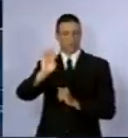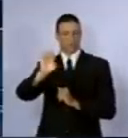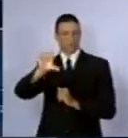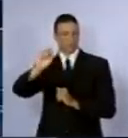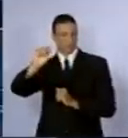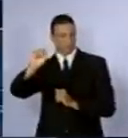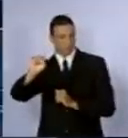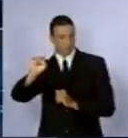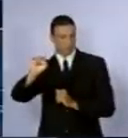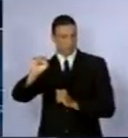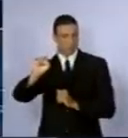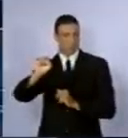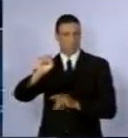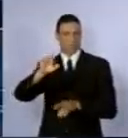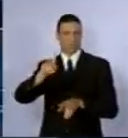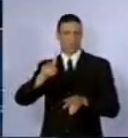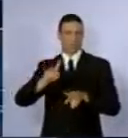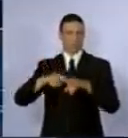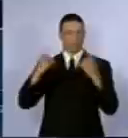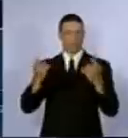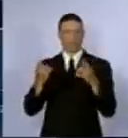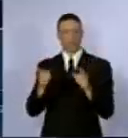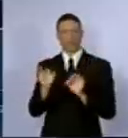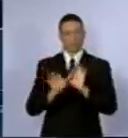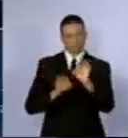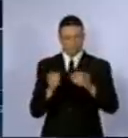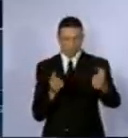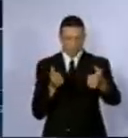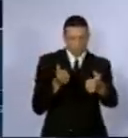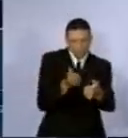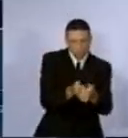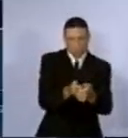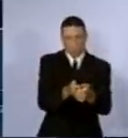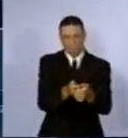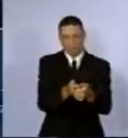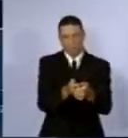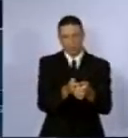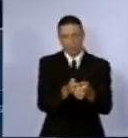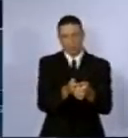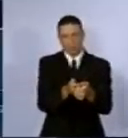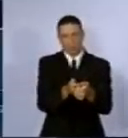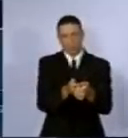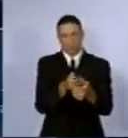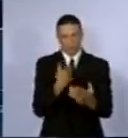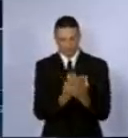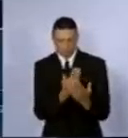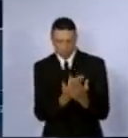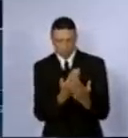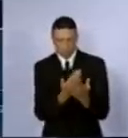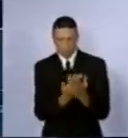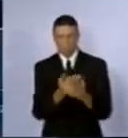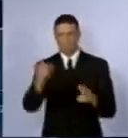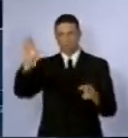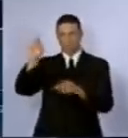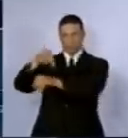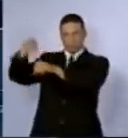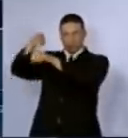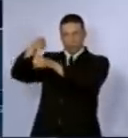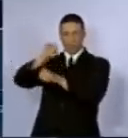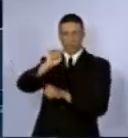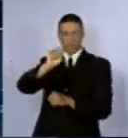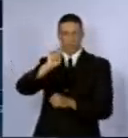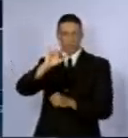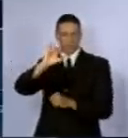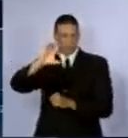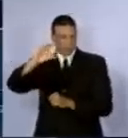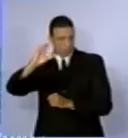ao Alzheimer. E quanto mais você viver perto desses campos, isso foi um estudo que foi feito na Suíça, nós temos várias pessoas